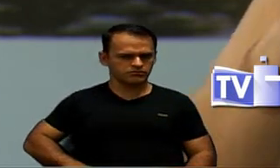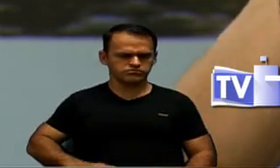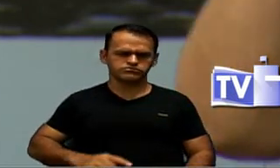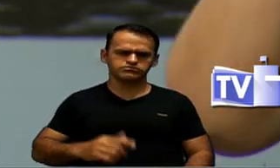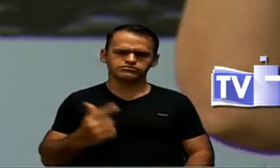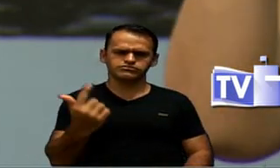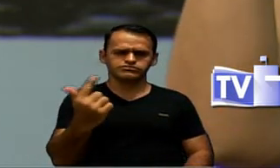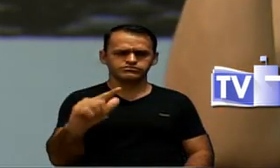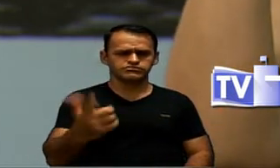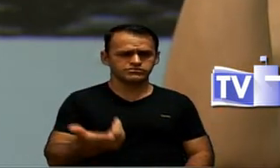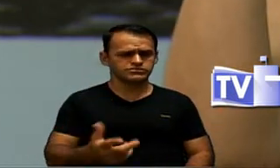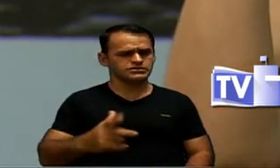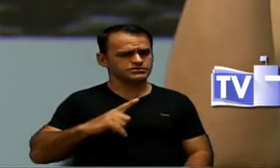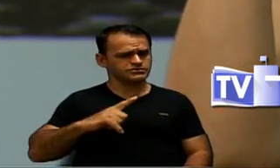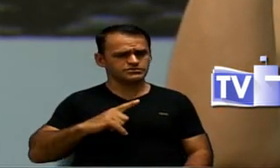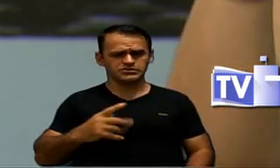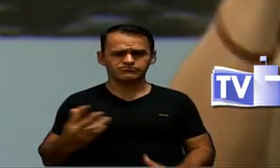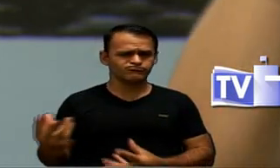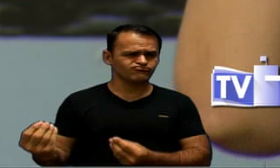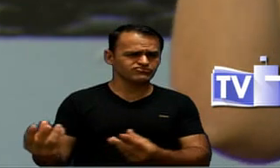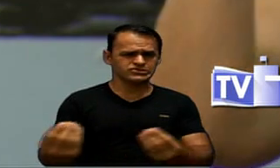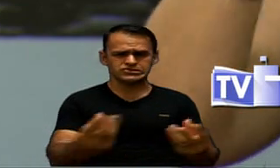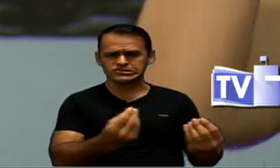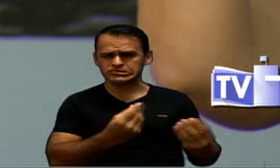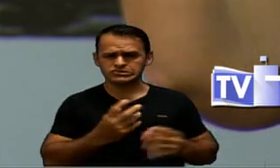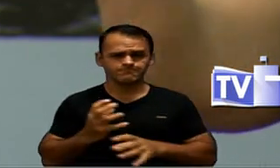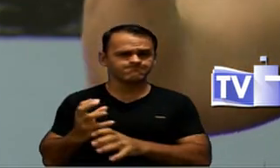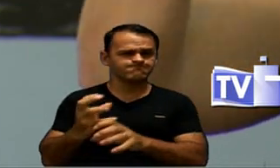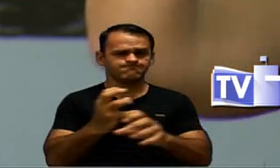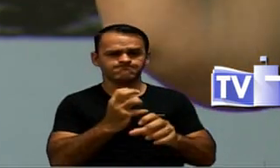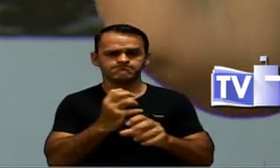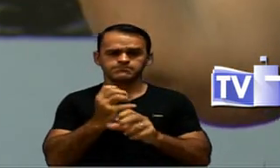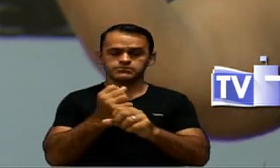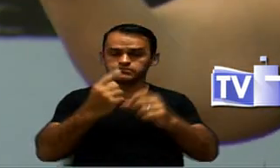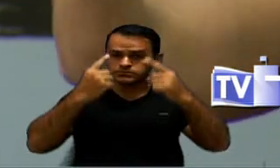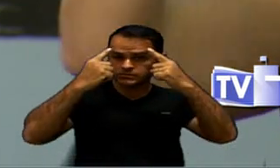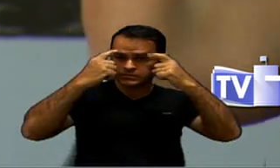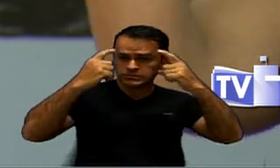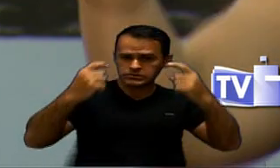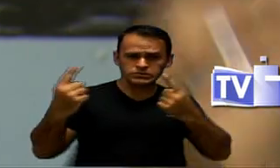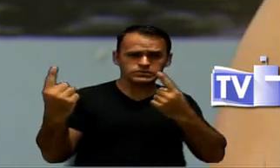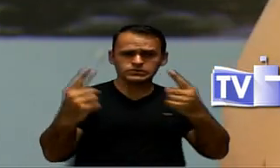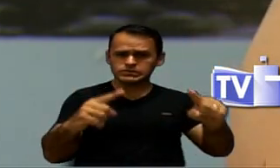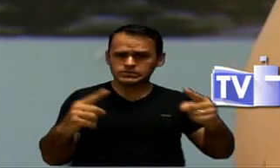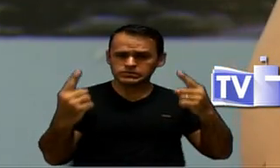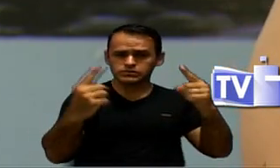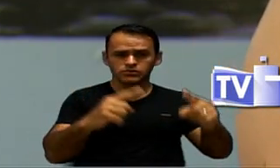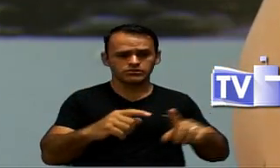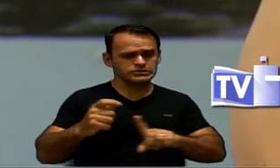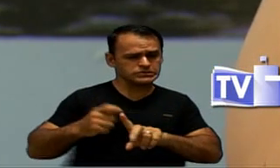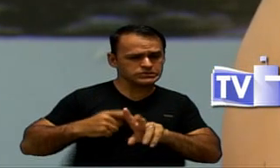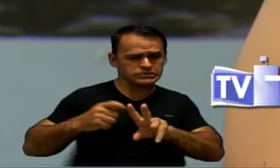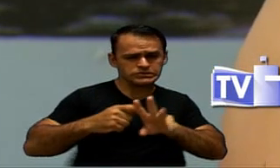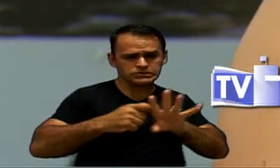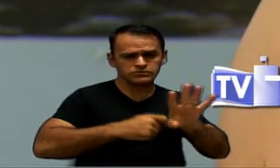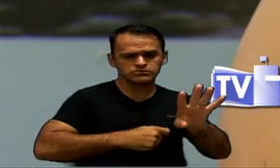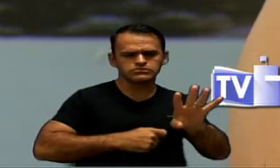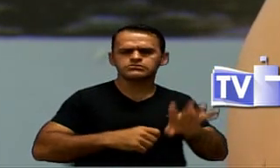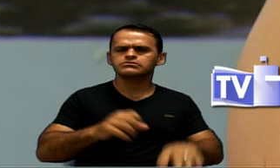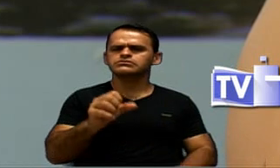Então, vocês multiplicam quantos casos de violência a gente tem por mês em Sorocaba. O